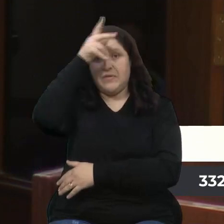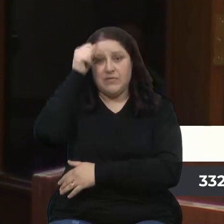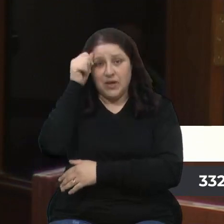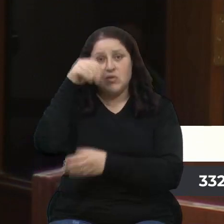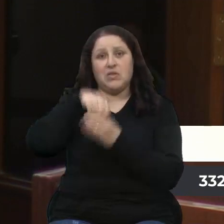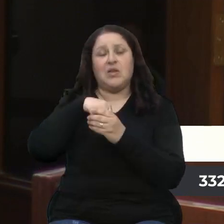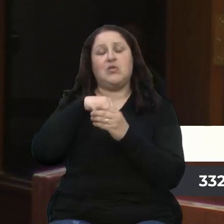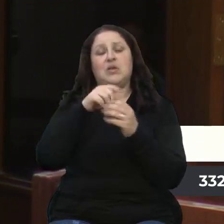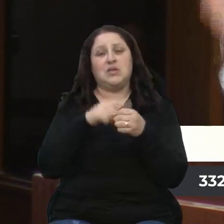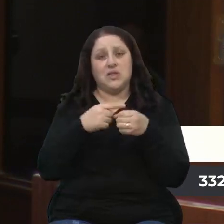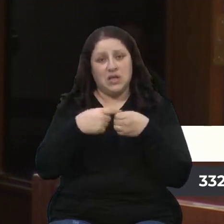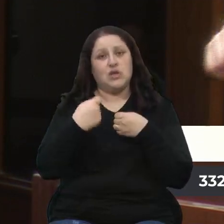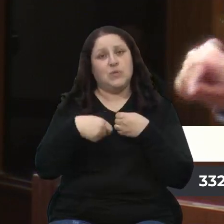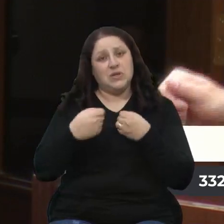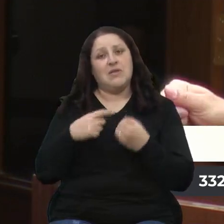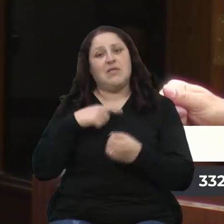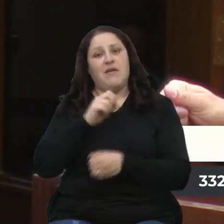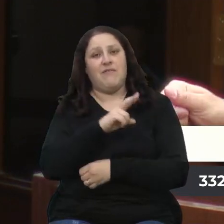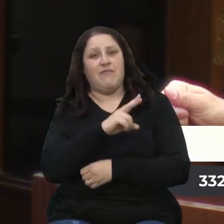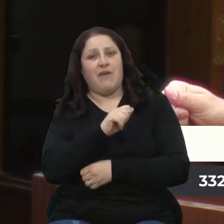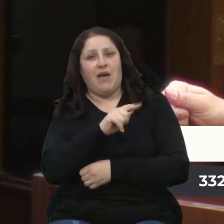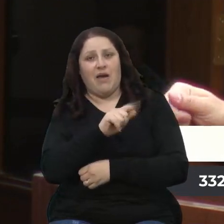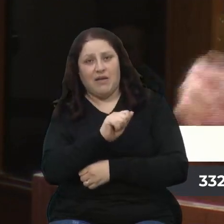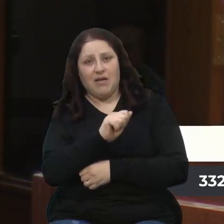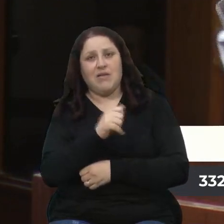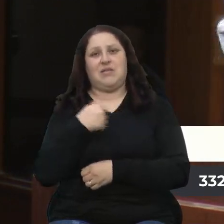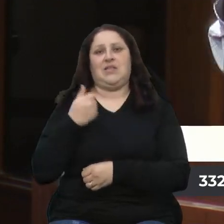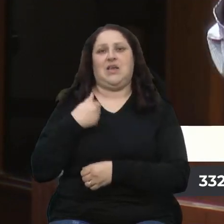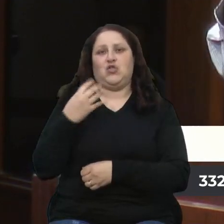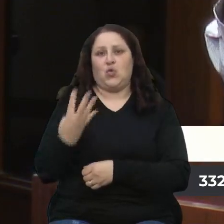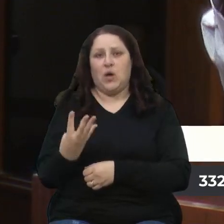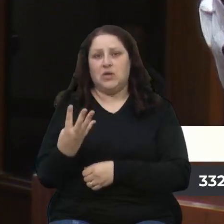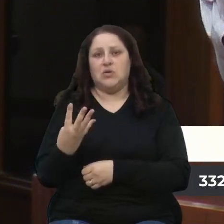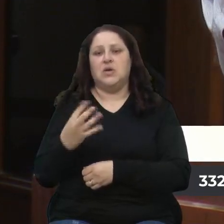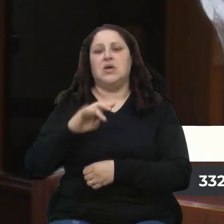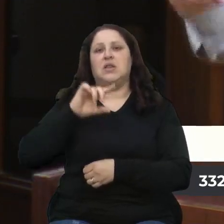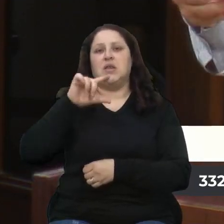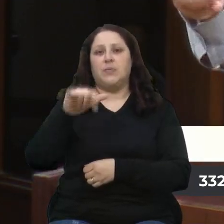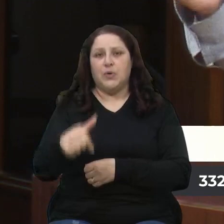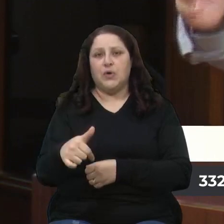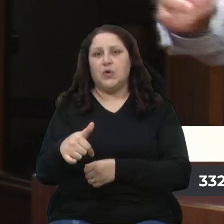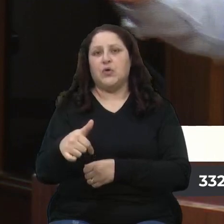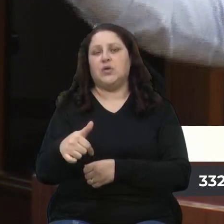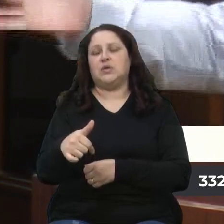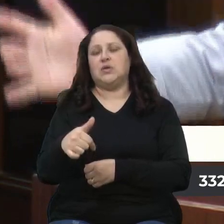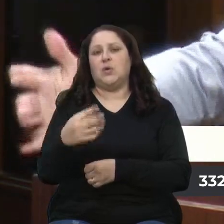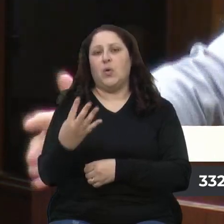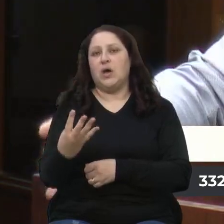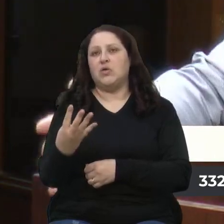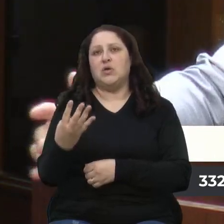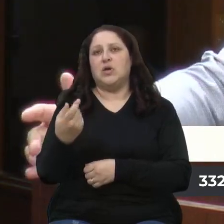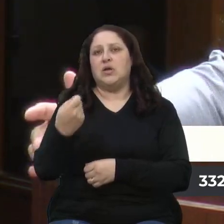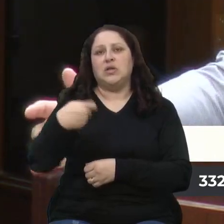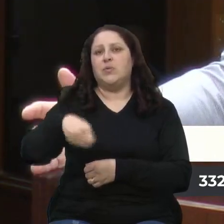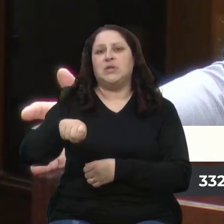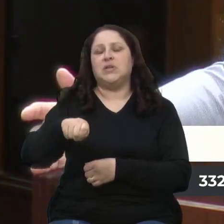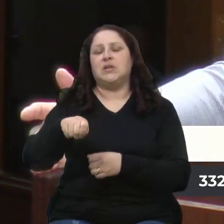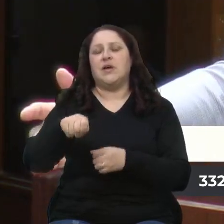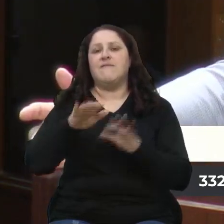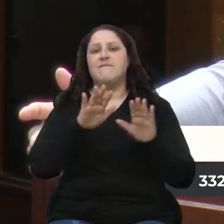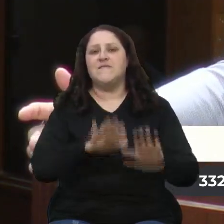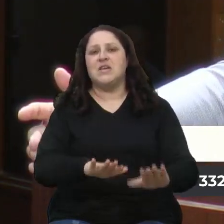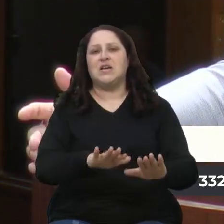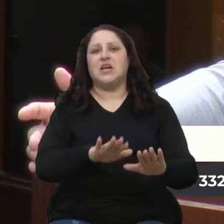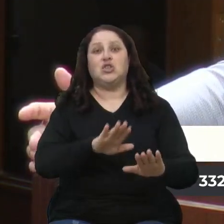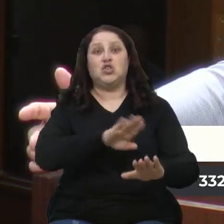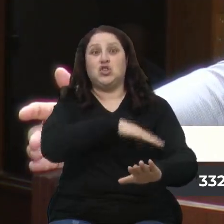dos 4 anos. Na obrigatoriedade dos 4 anos, não foi mais obrigatório a oferta do turno integral. Vocês lembram?